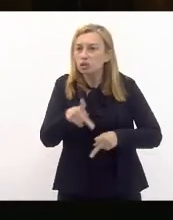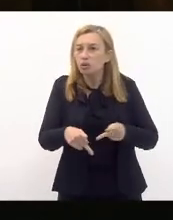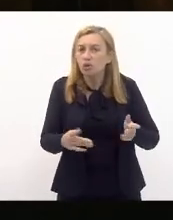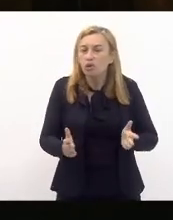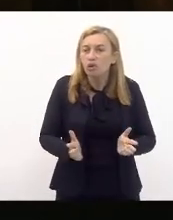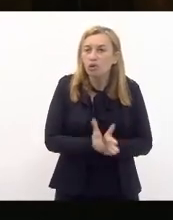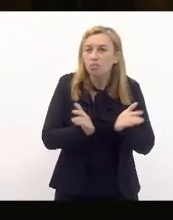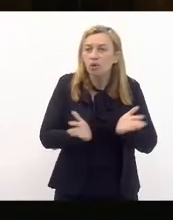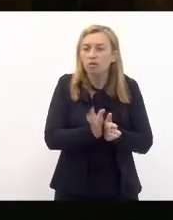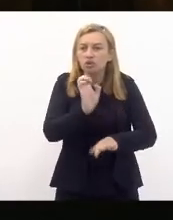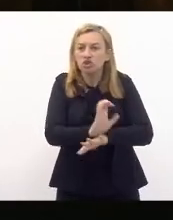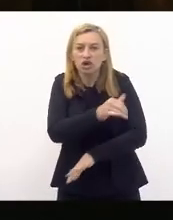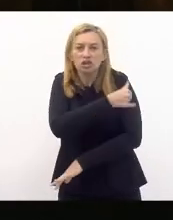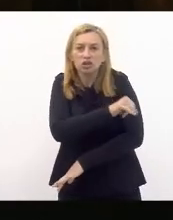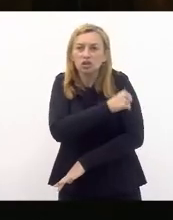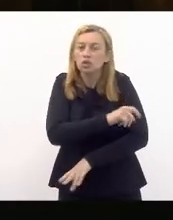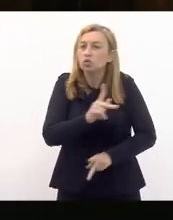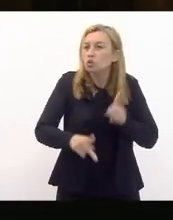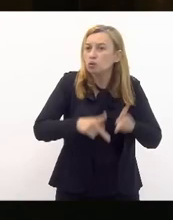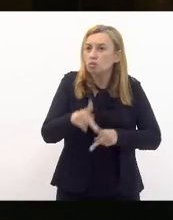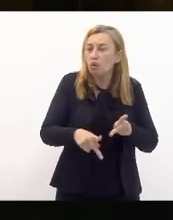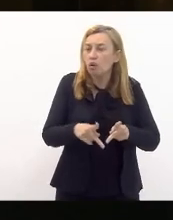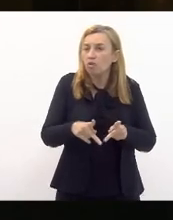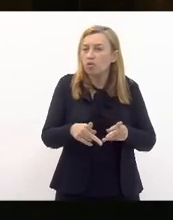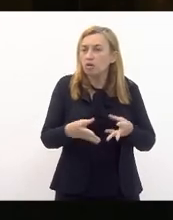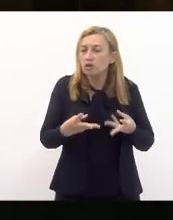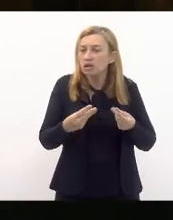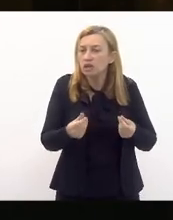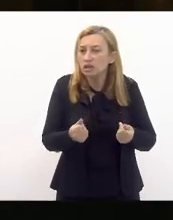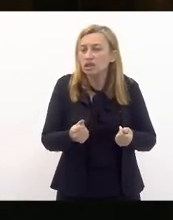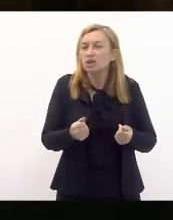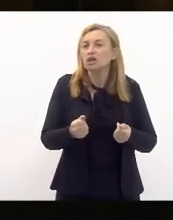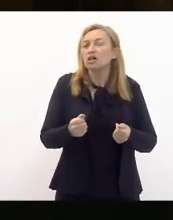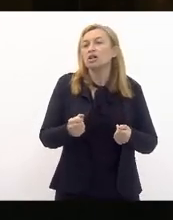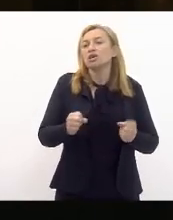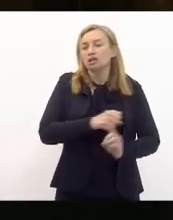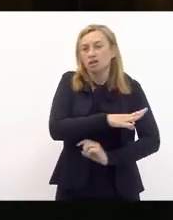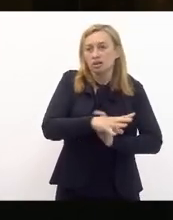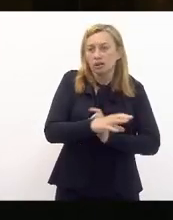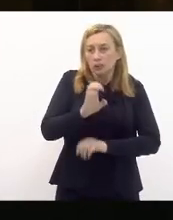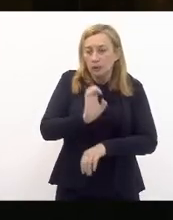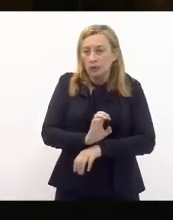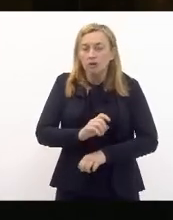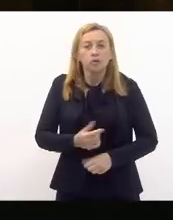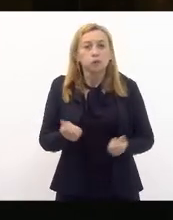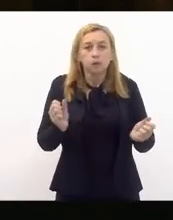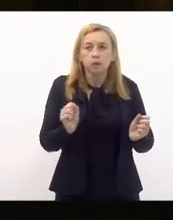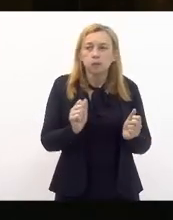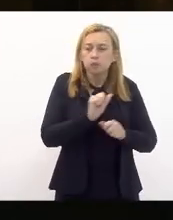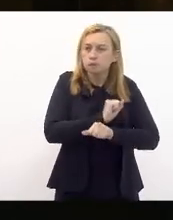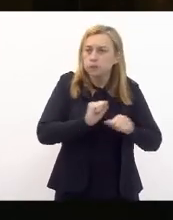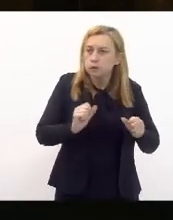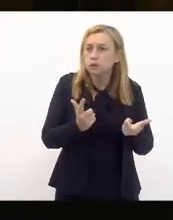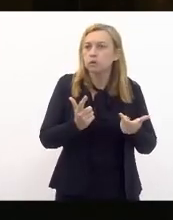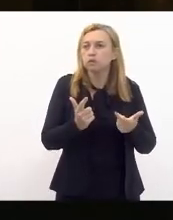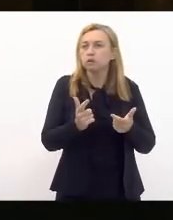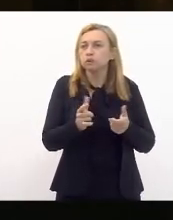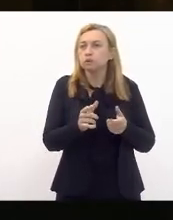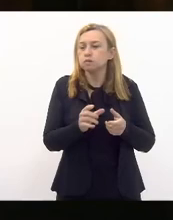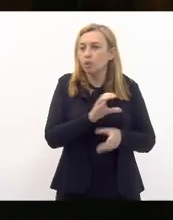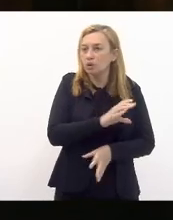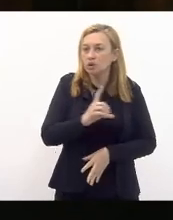do Rio de Janeiro do Povo da população em vulnerabilidade social desse estado não é possível que se aglutina e